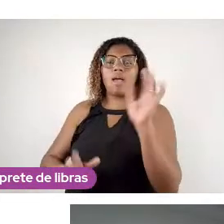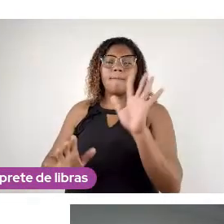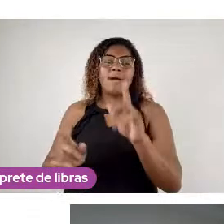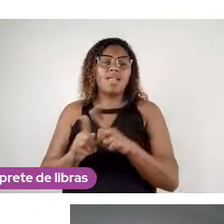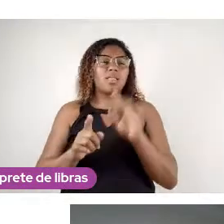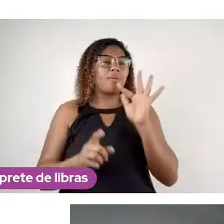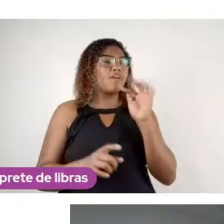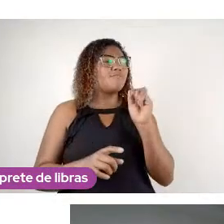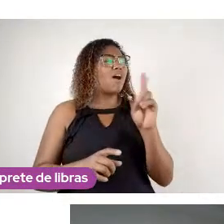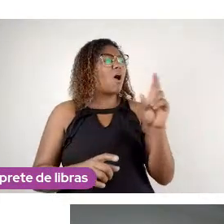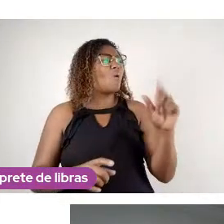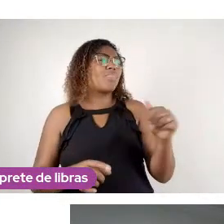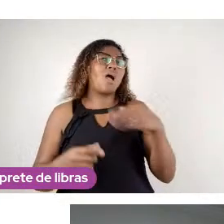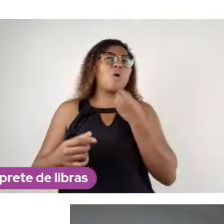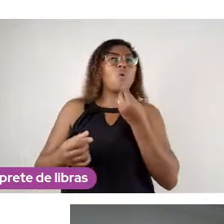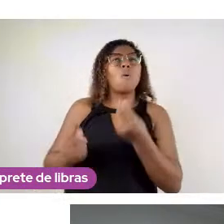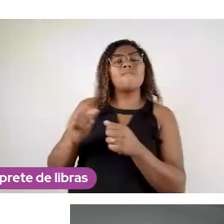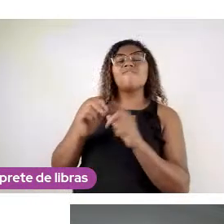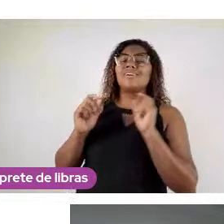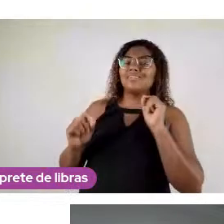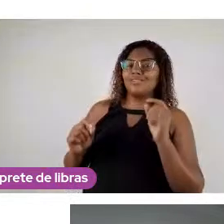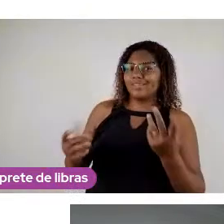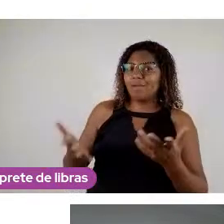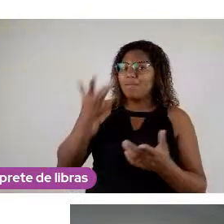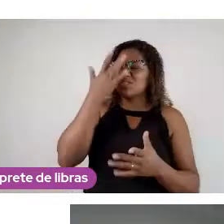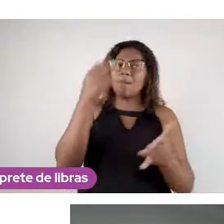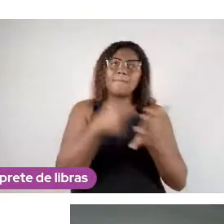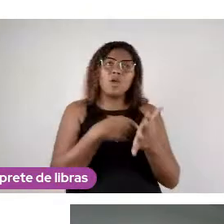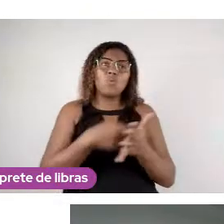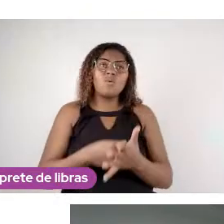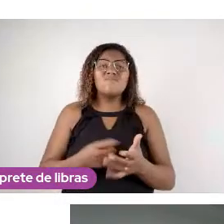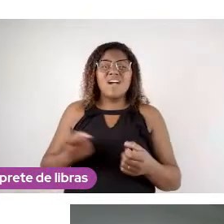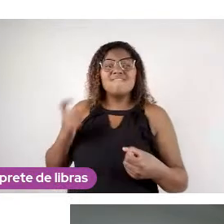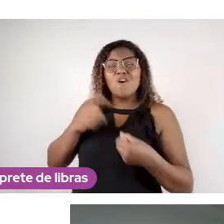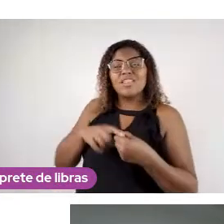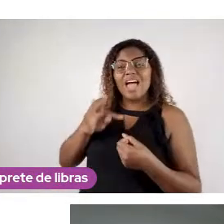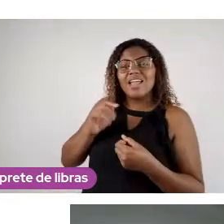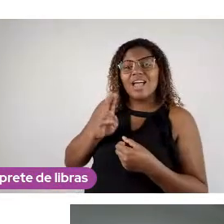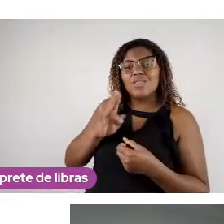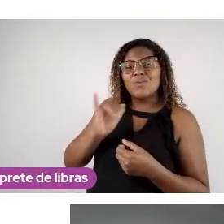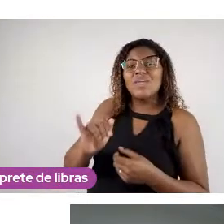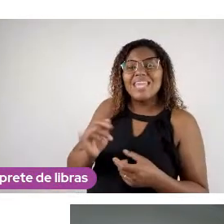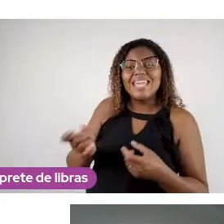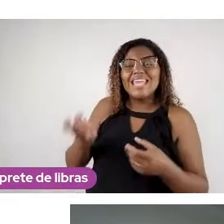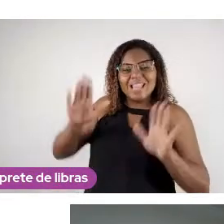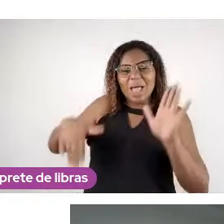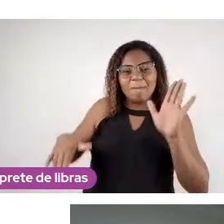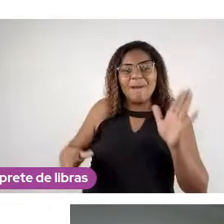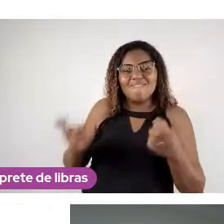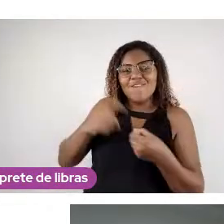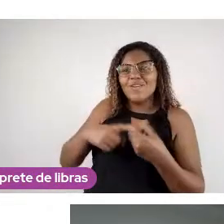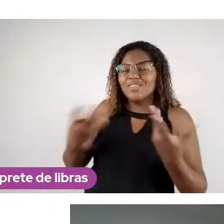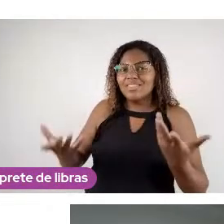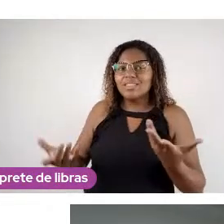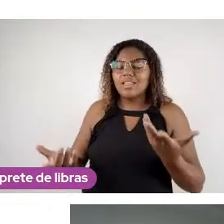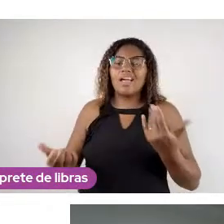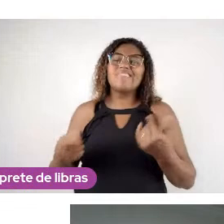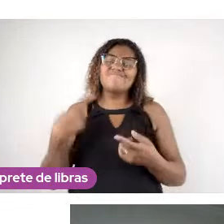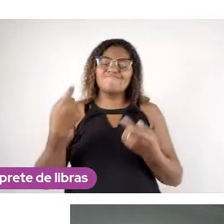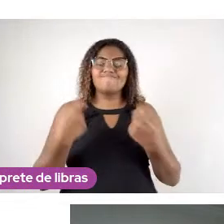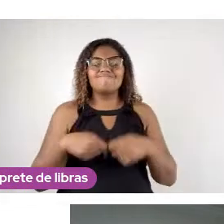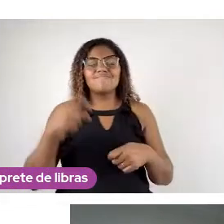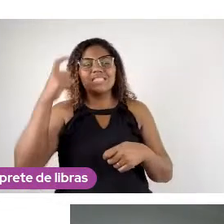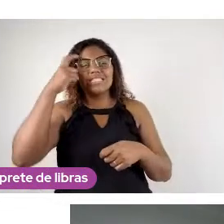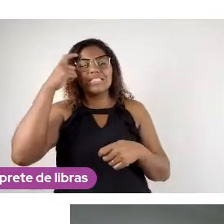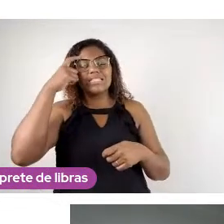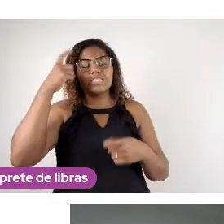e a fauna, né? Muita gente me pergunta, vai voltar o tatuí na praia? Né? A gente precisa pensar em